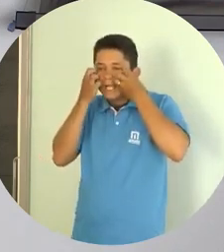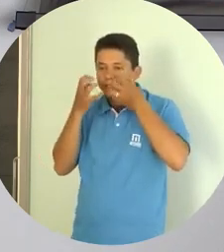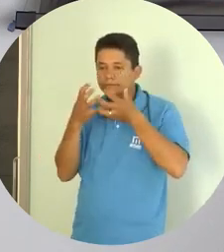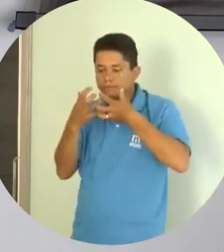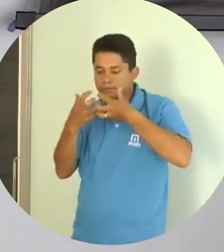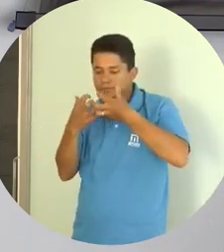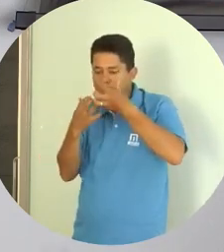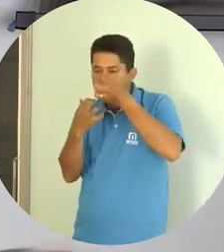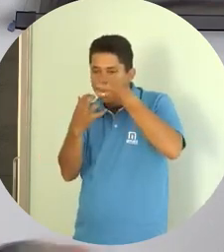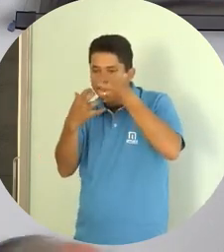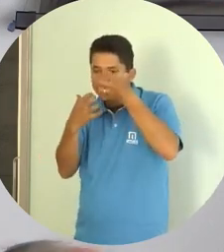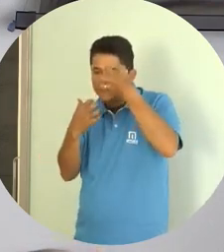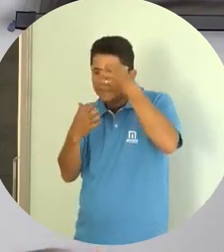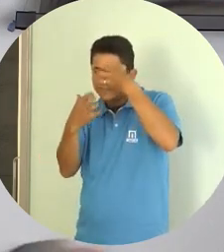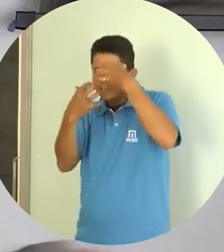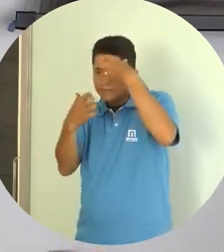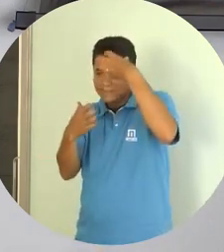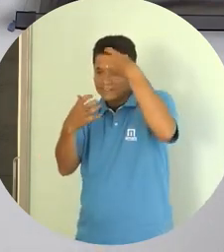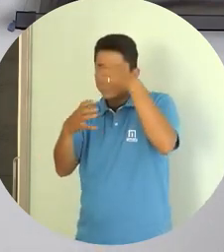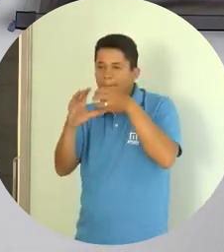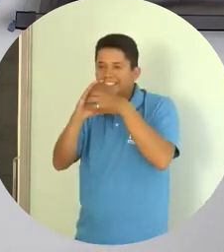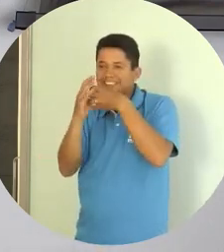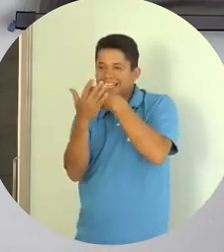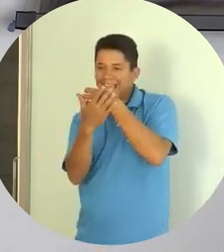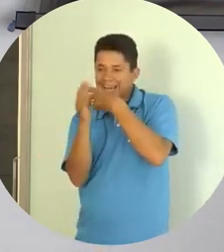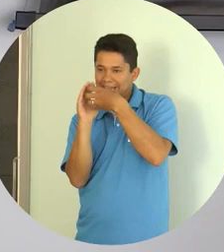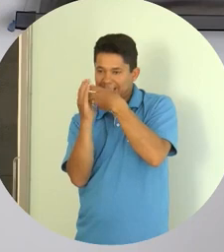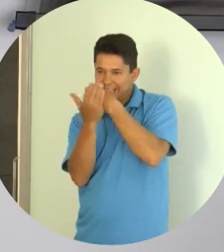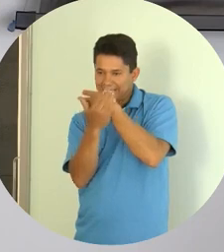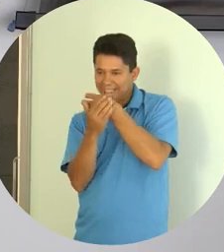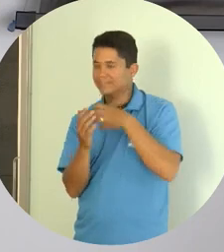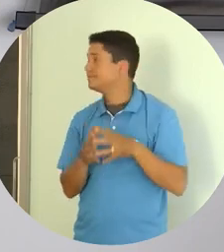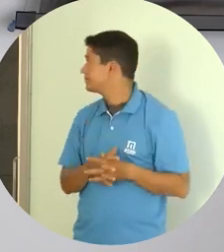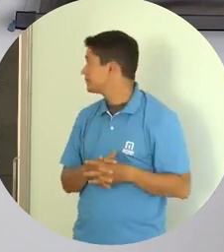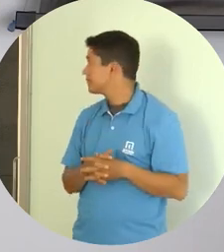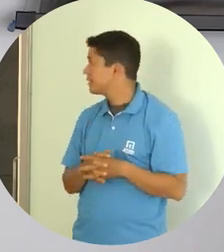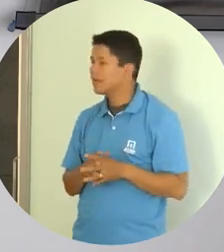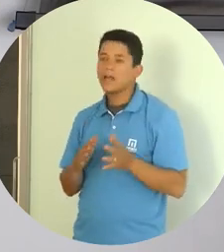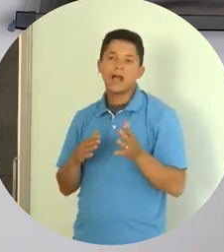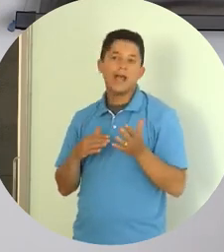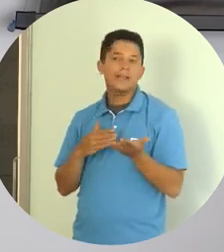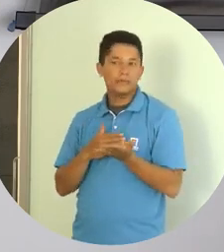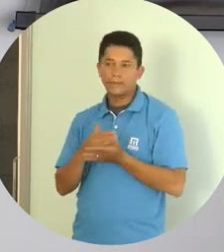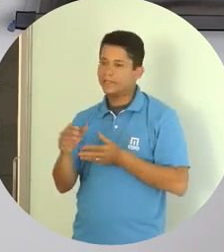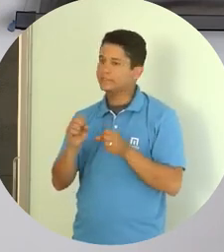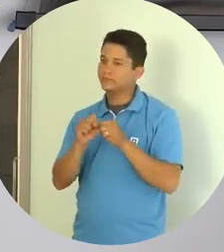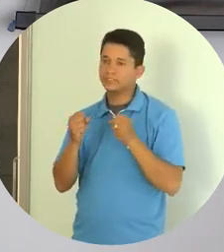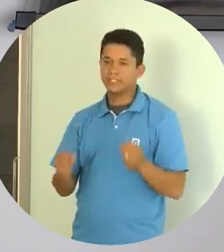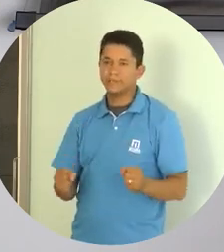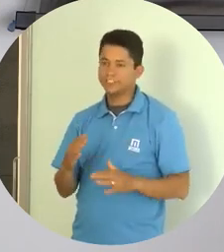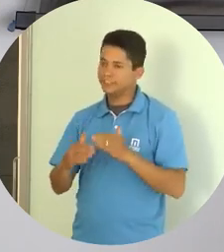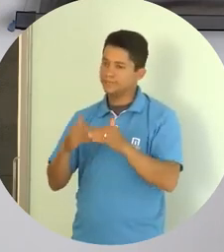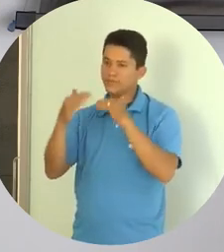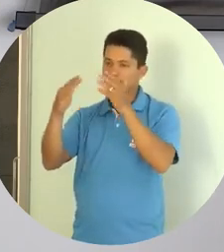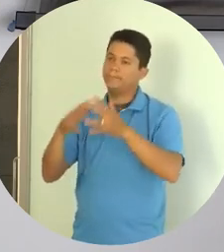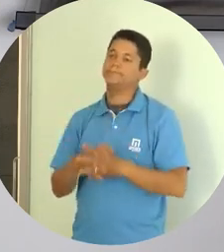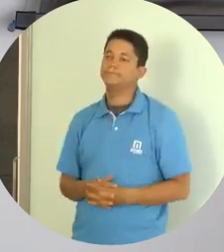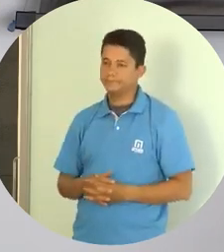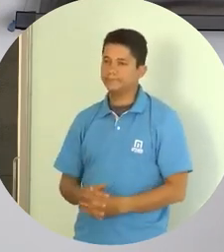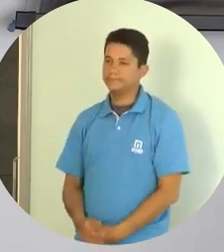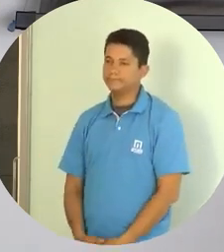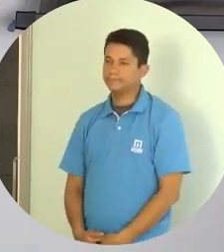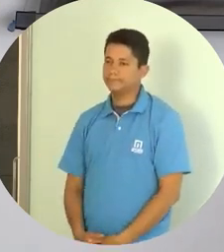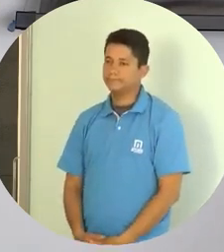faz toda a sua parte externa da estaca, e, a partir daí, todo o sistema se desenvolve.